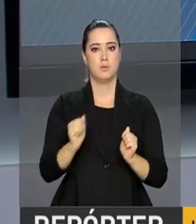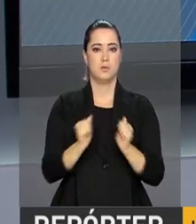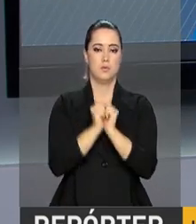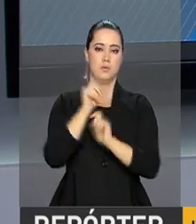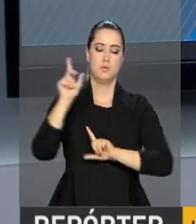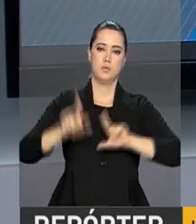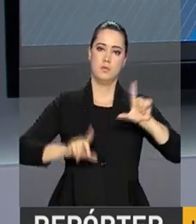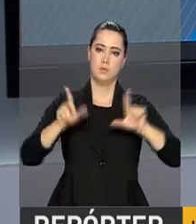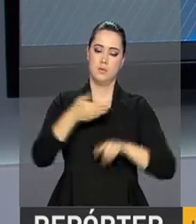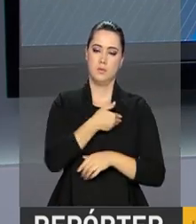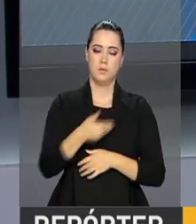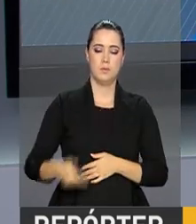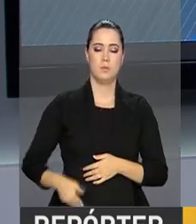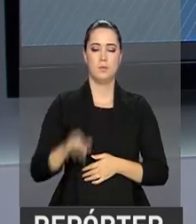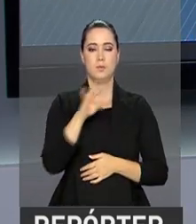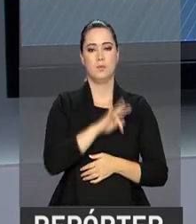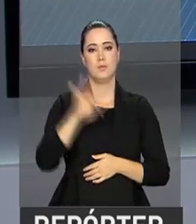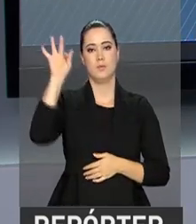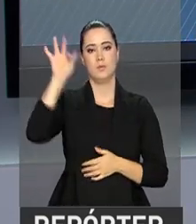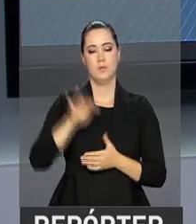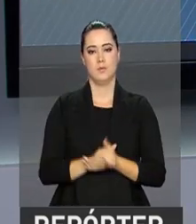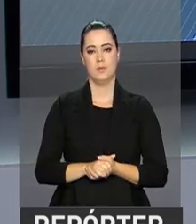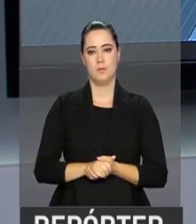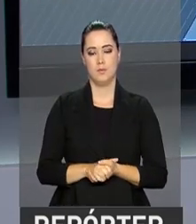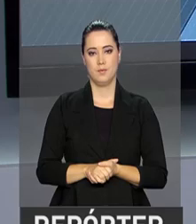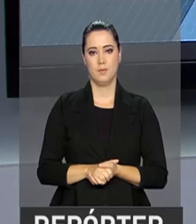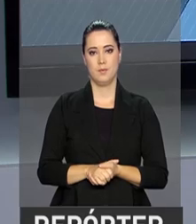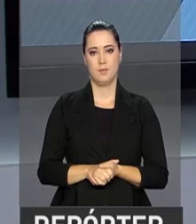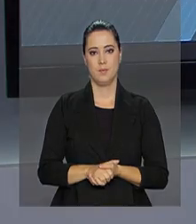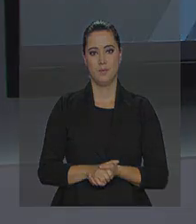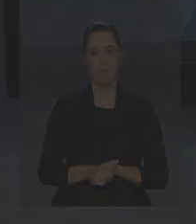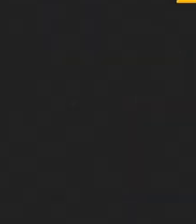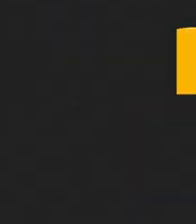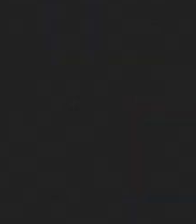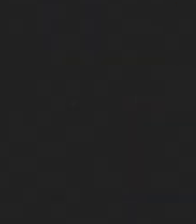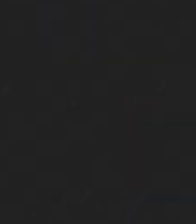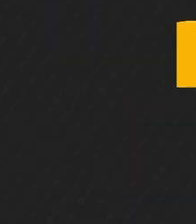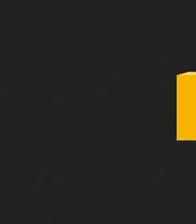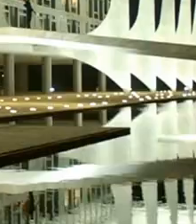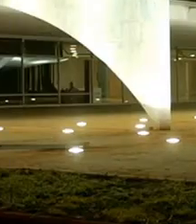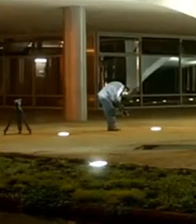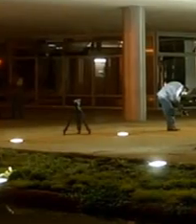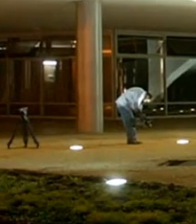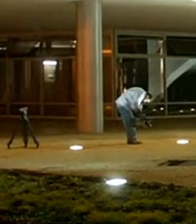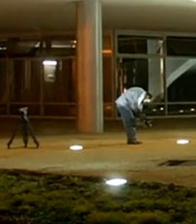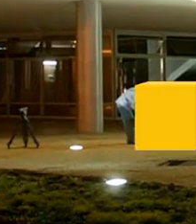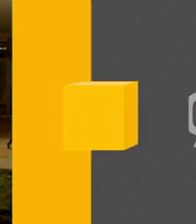você e continue com a gente na NBR, a TV do Governo Federal.